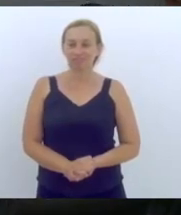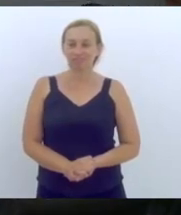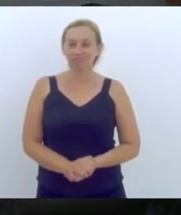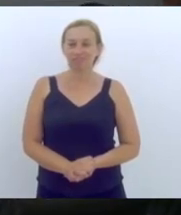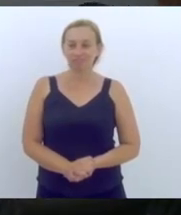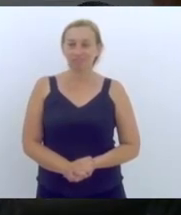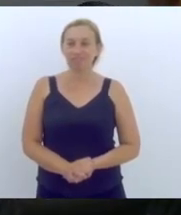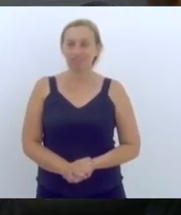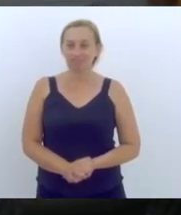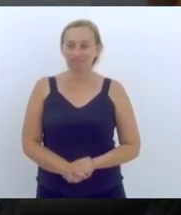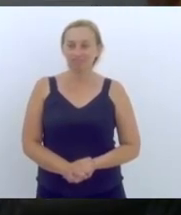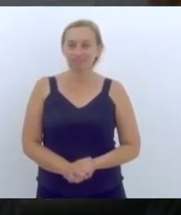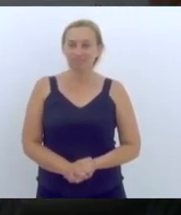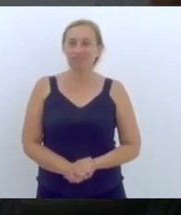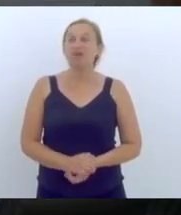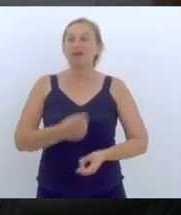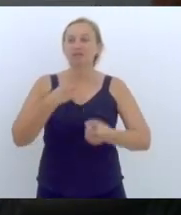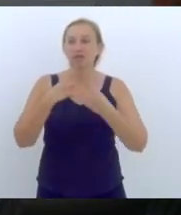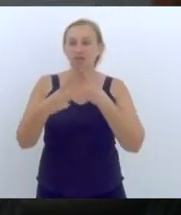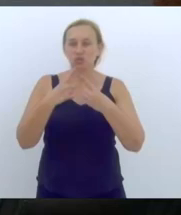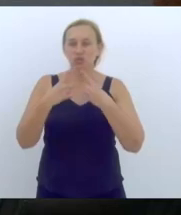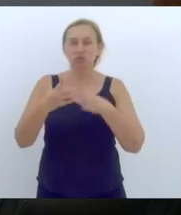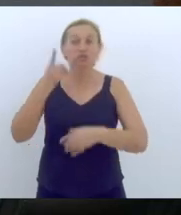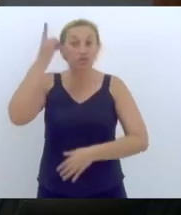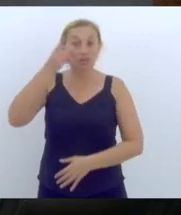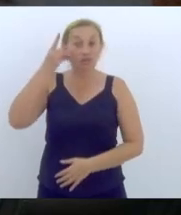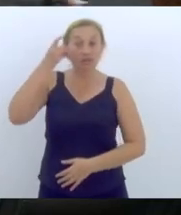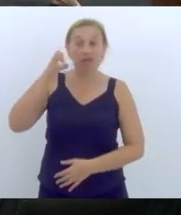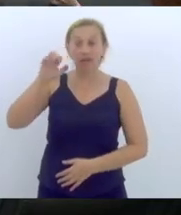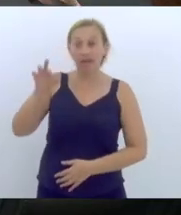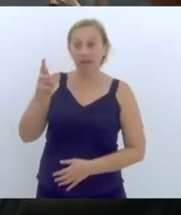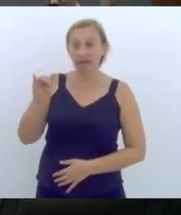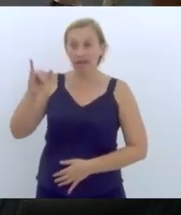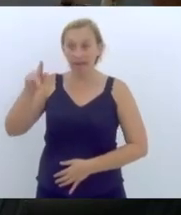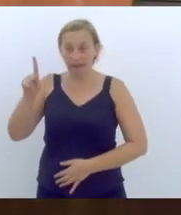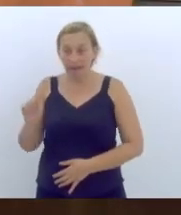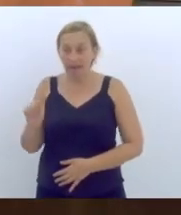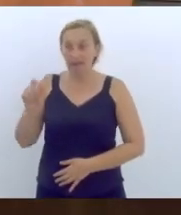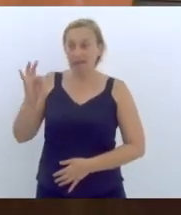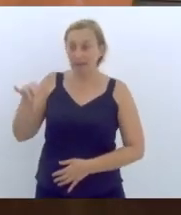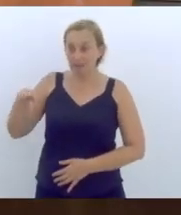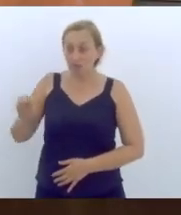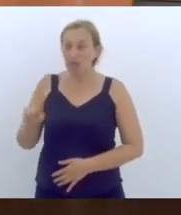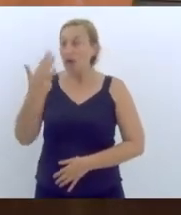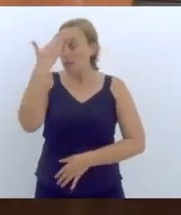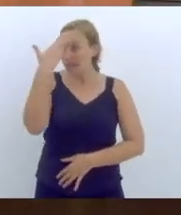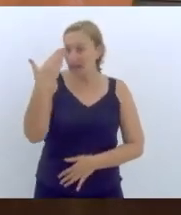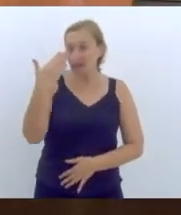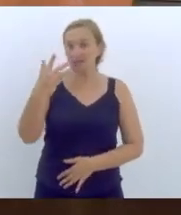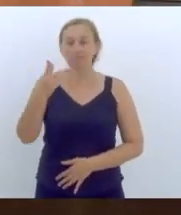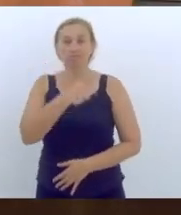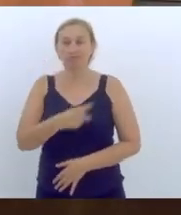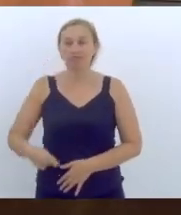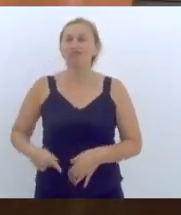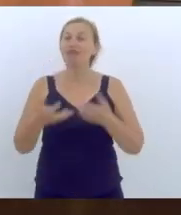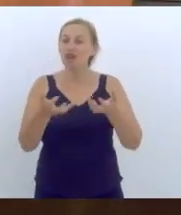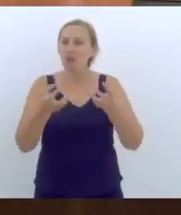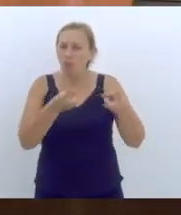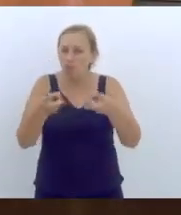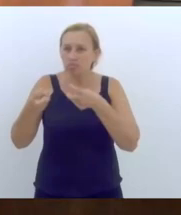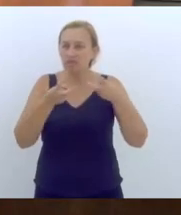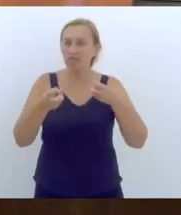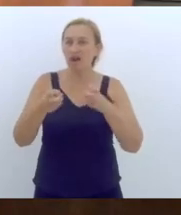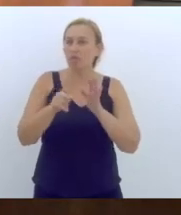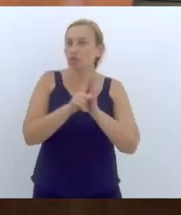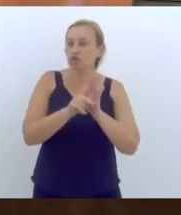Para discutir, presidenta? Para discutir, deputada Érica Takemoto. Obrigada, presidenta. Eu queria observar que o